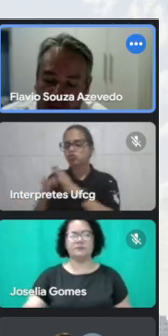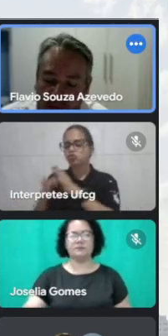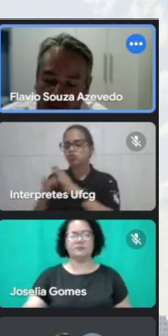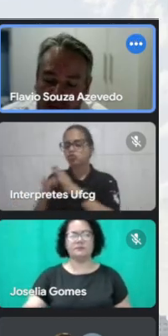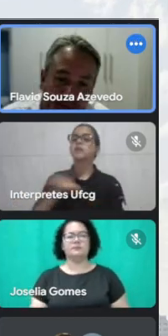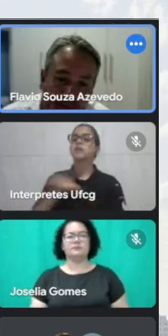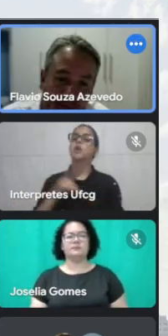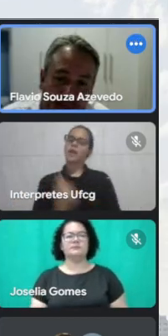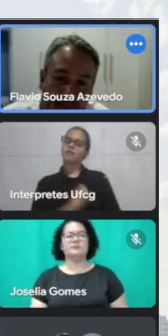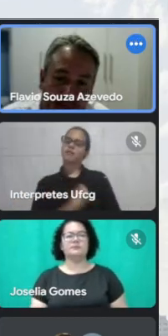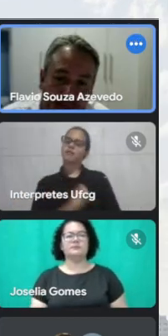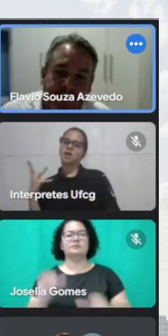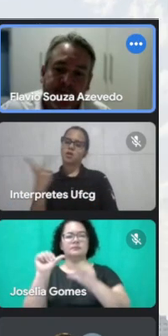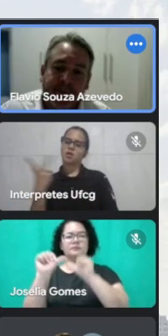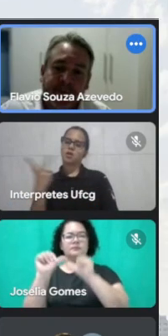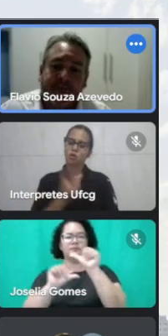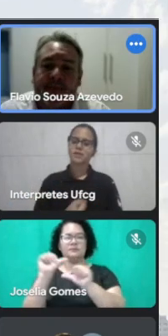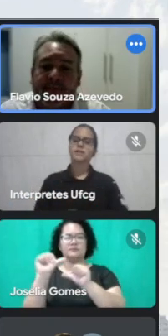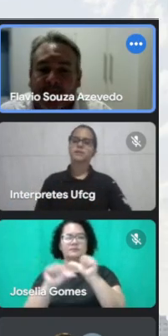rio.